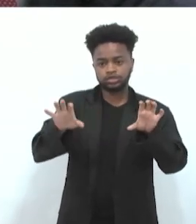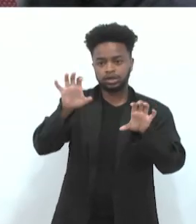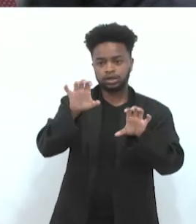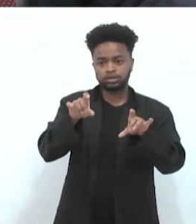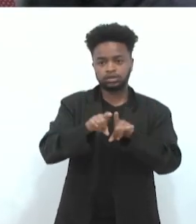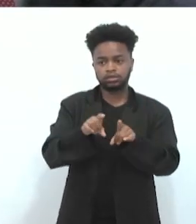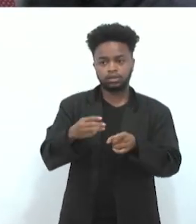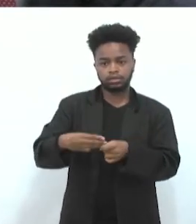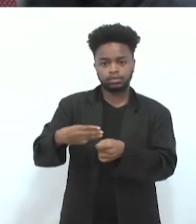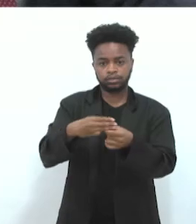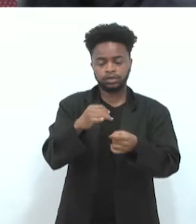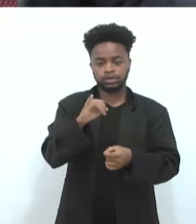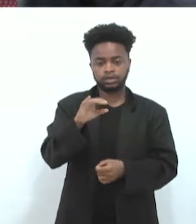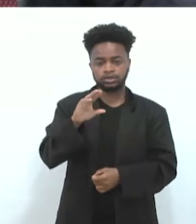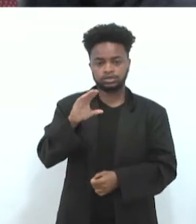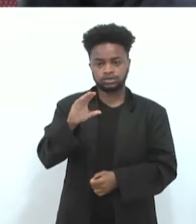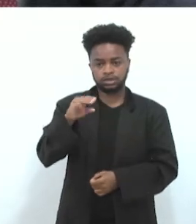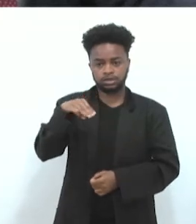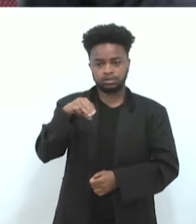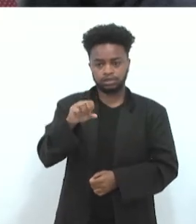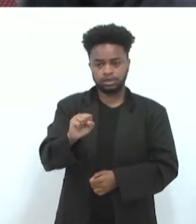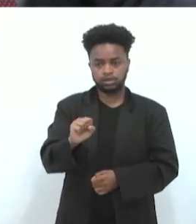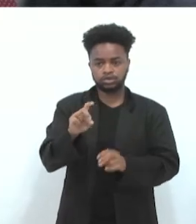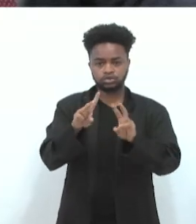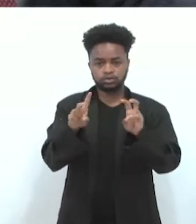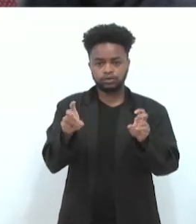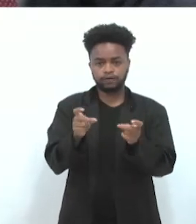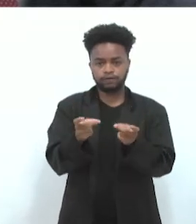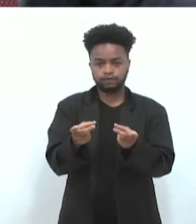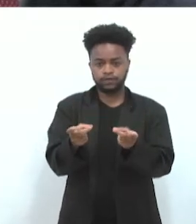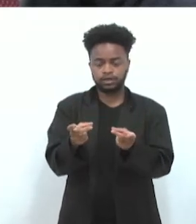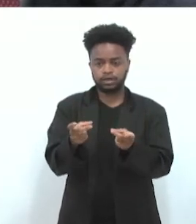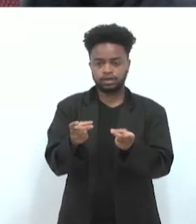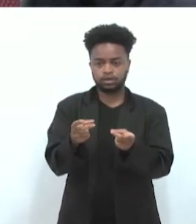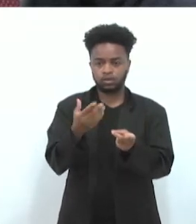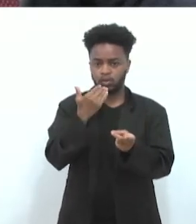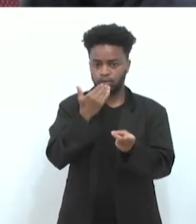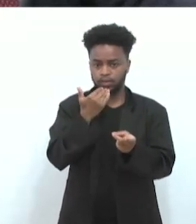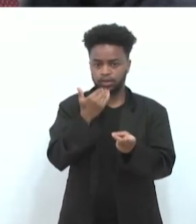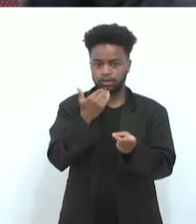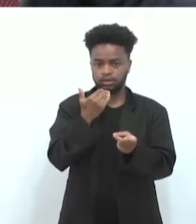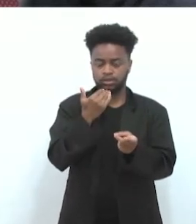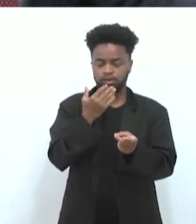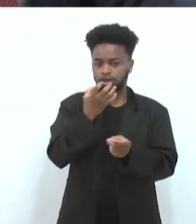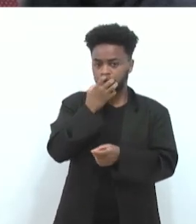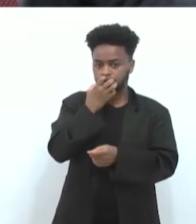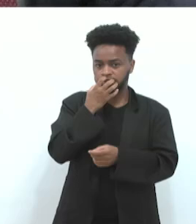comunicação ICMS incidente sobre a venda de ração tipo PET para ONGs de proteção